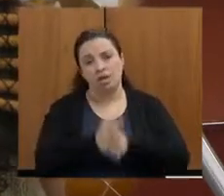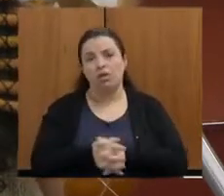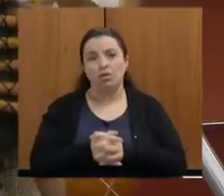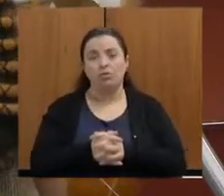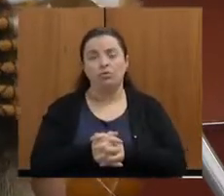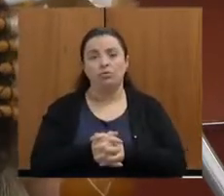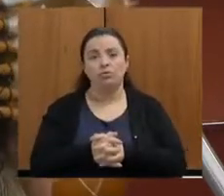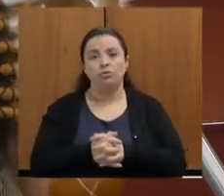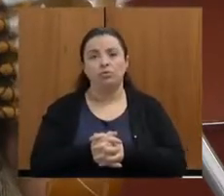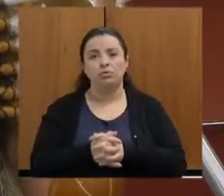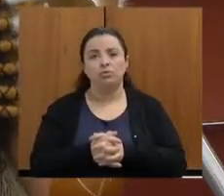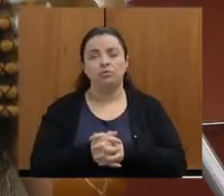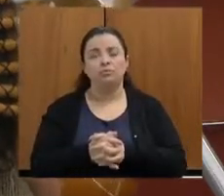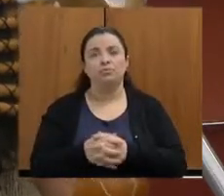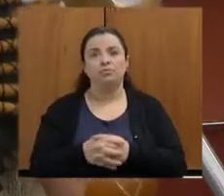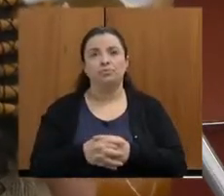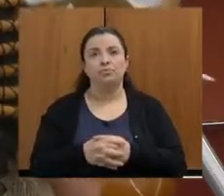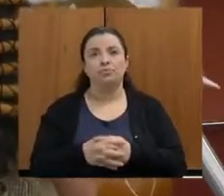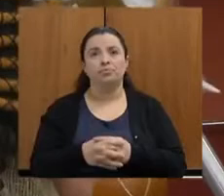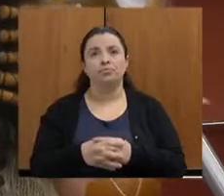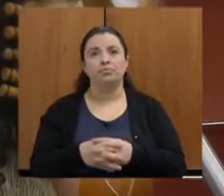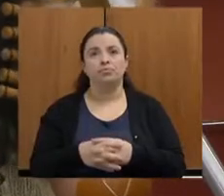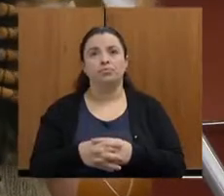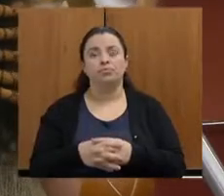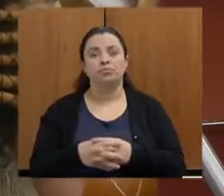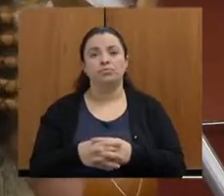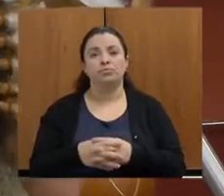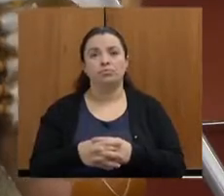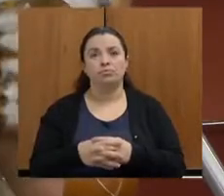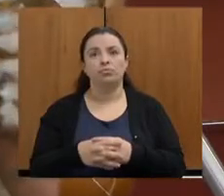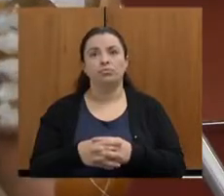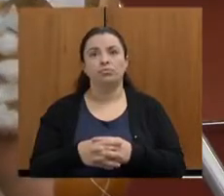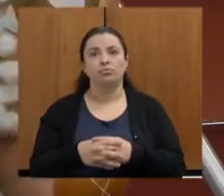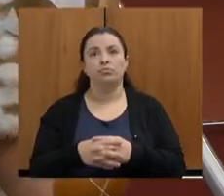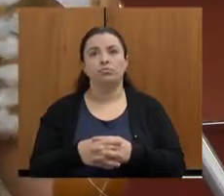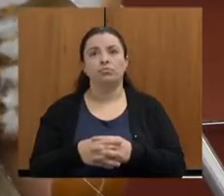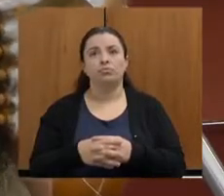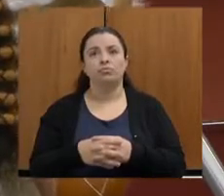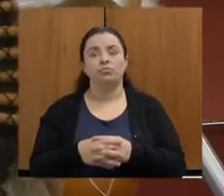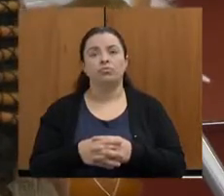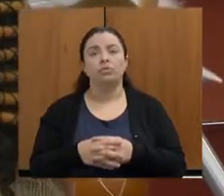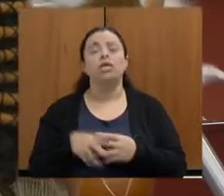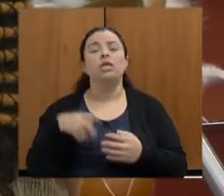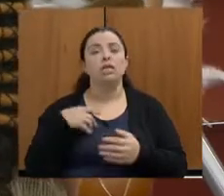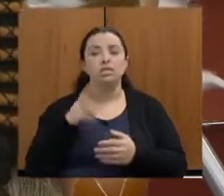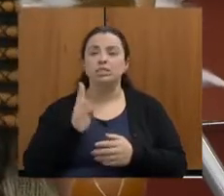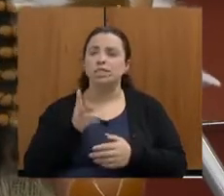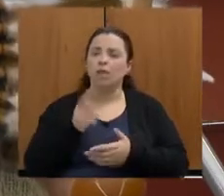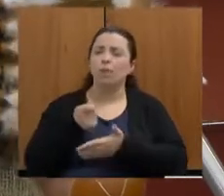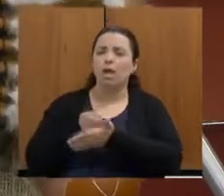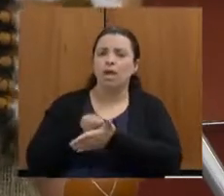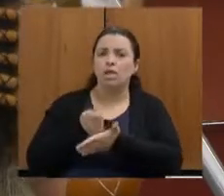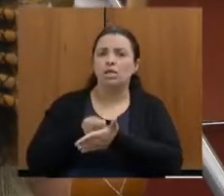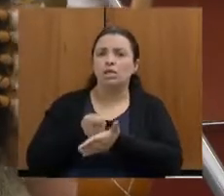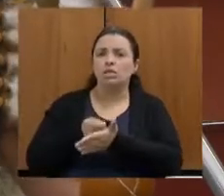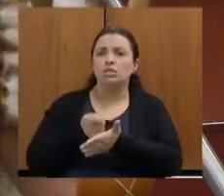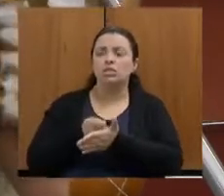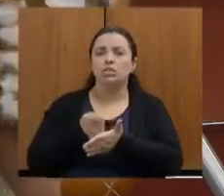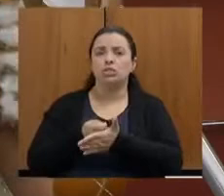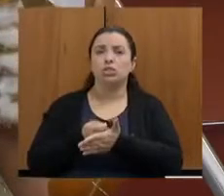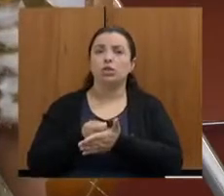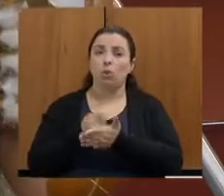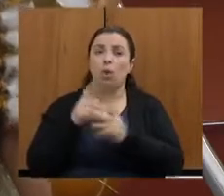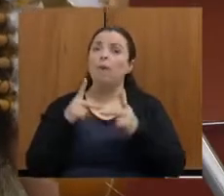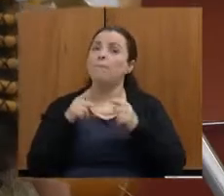nossa me mandou do Cora lamanto tac possa está cobrando deles né da melhor forma